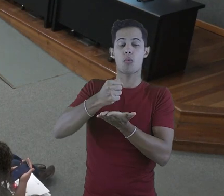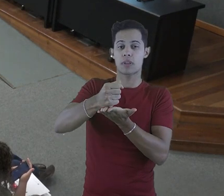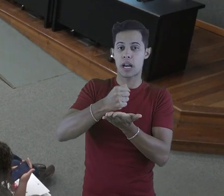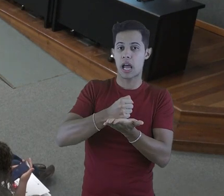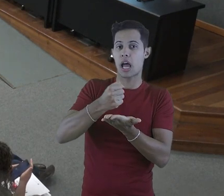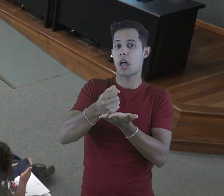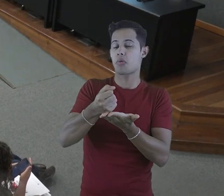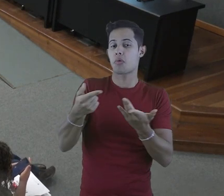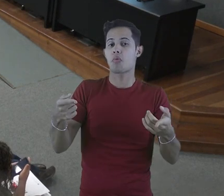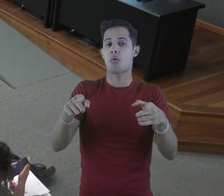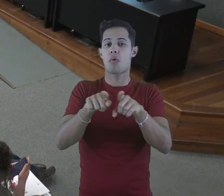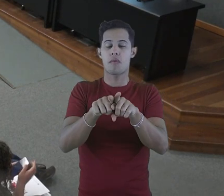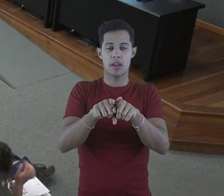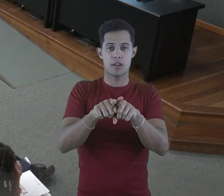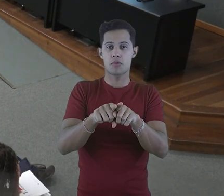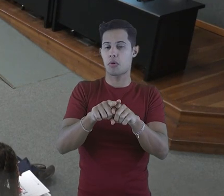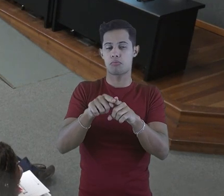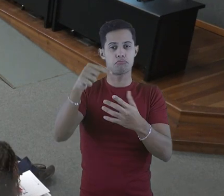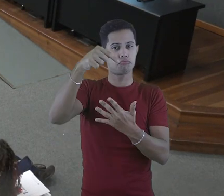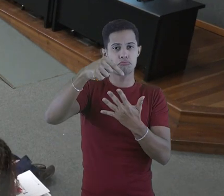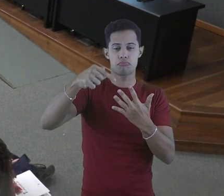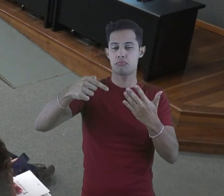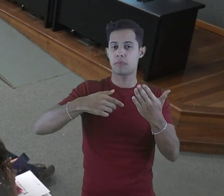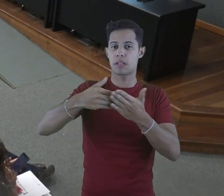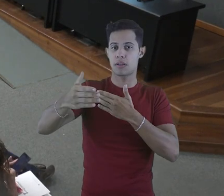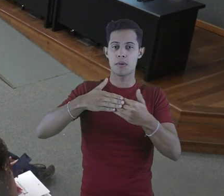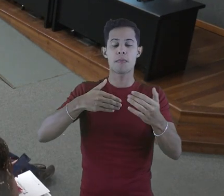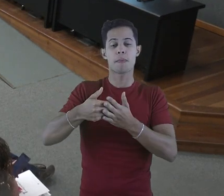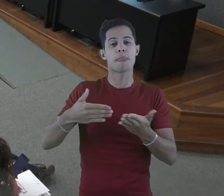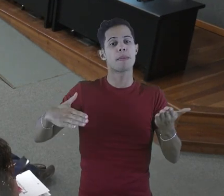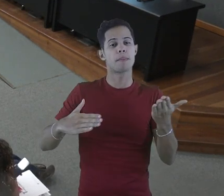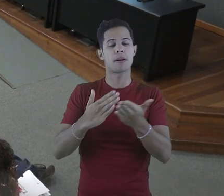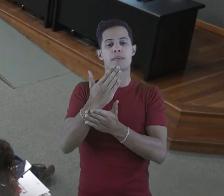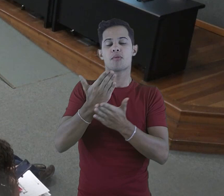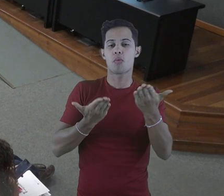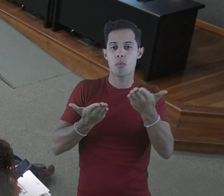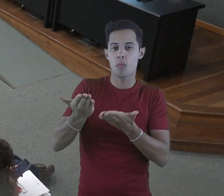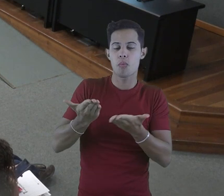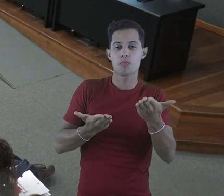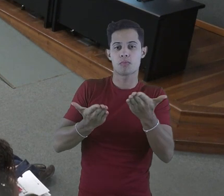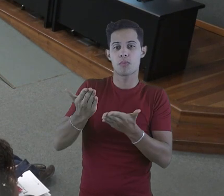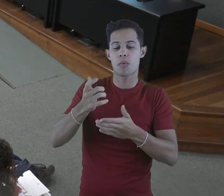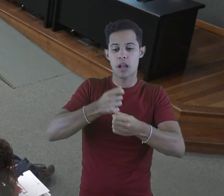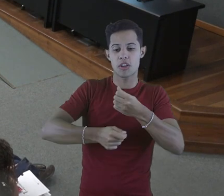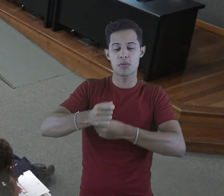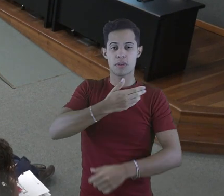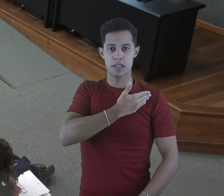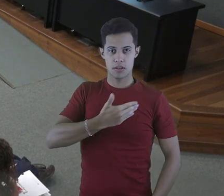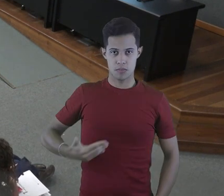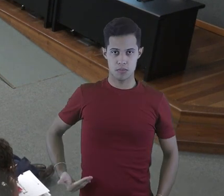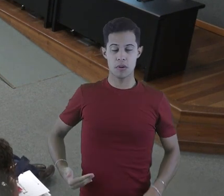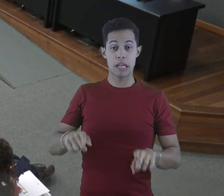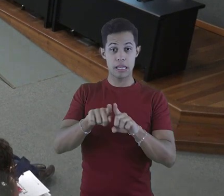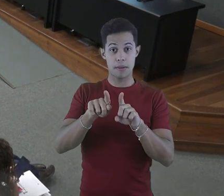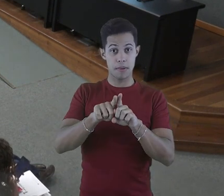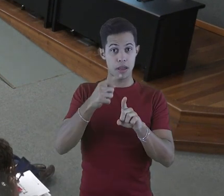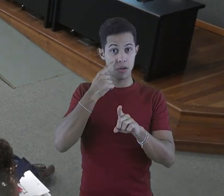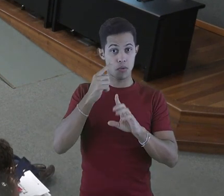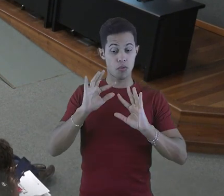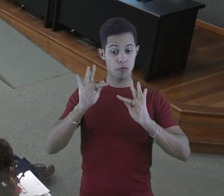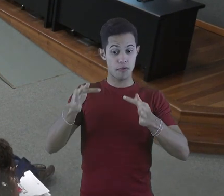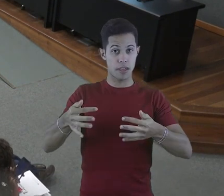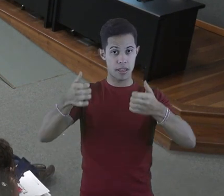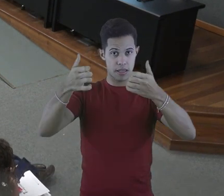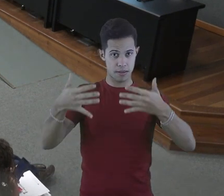contrato convênio e instrumento congêneres qualquer uma dessas hipóteses permite o tratamento de dados pela administração pública daí